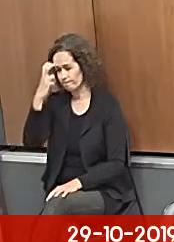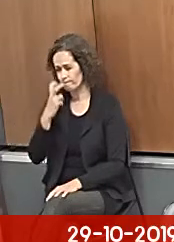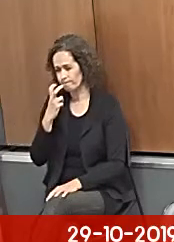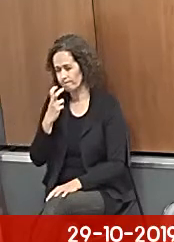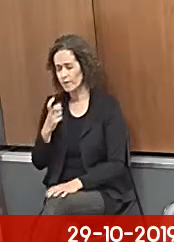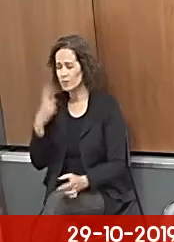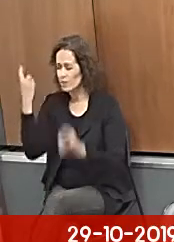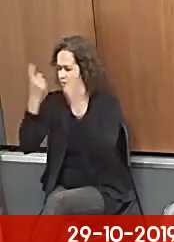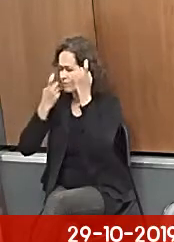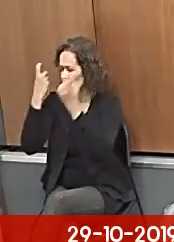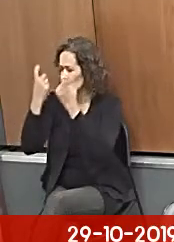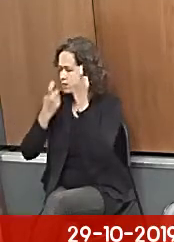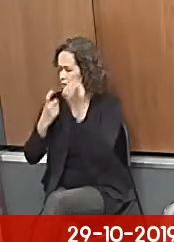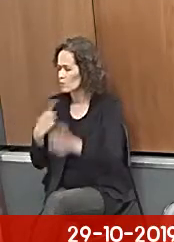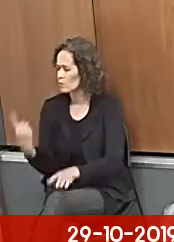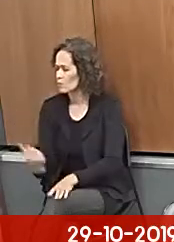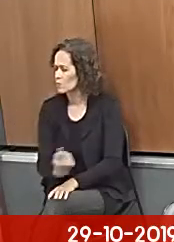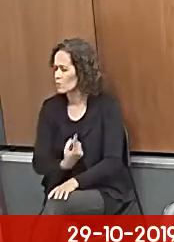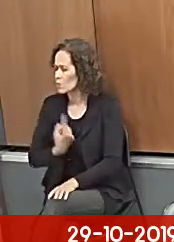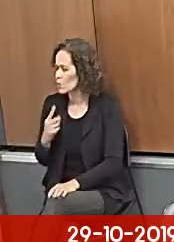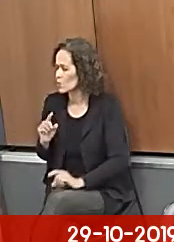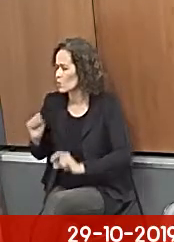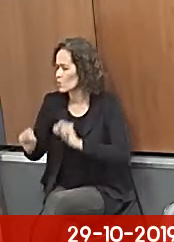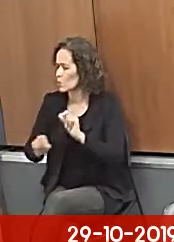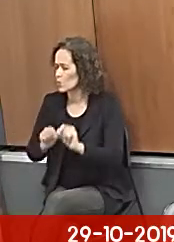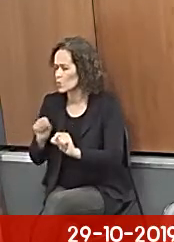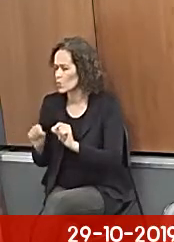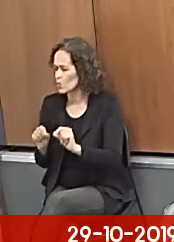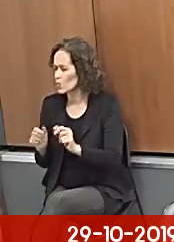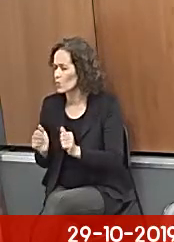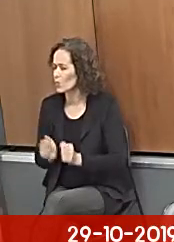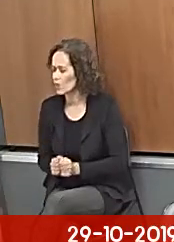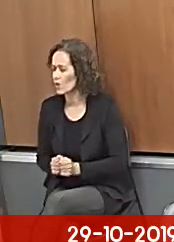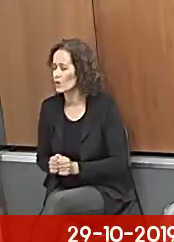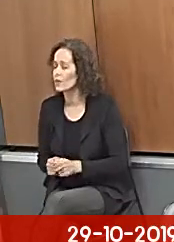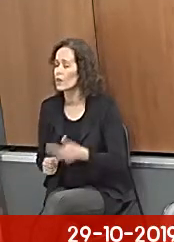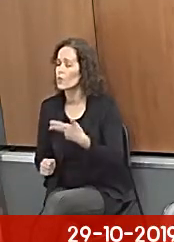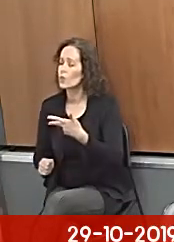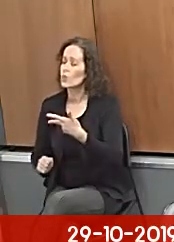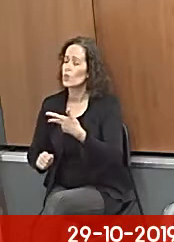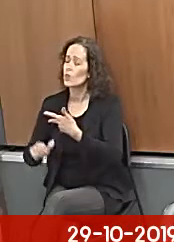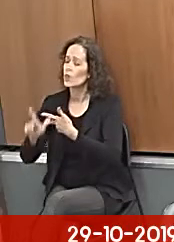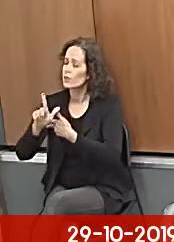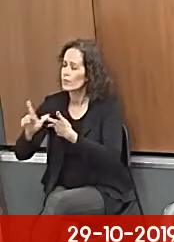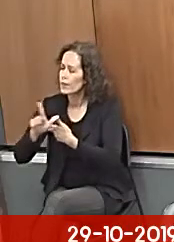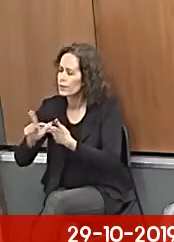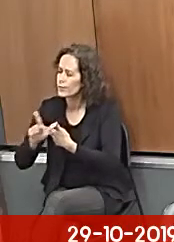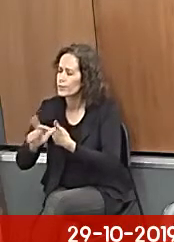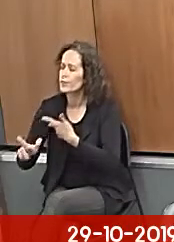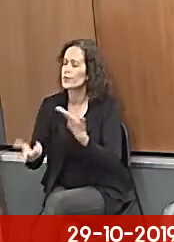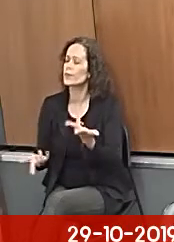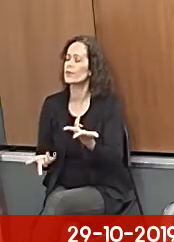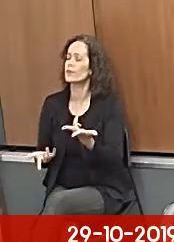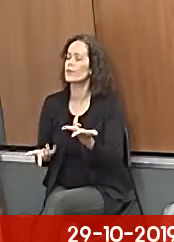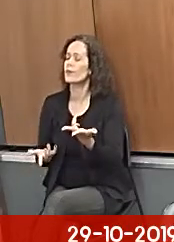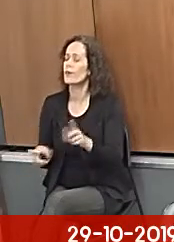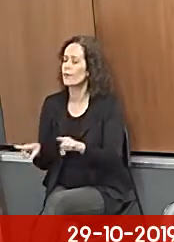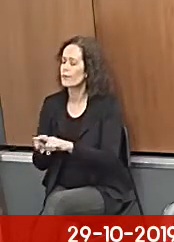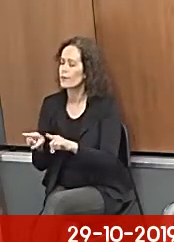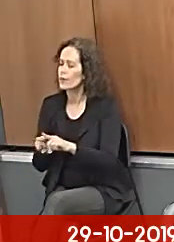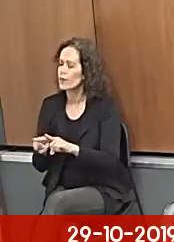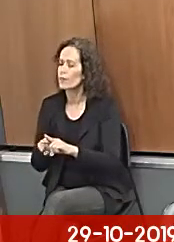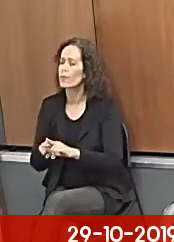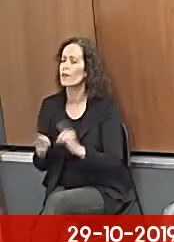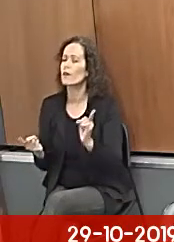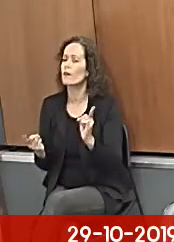preocupação nossa é em relação a o que, que o legislativo, tanto na perspectiva da Câmara dos Vereadores, quanto na perspectiva